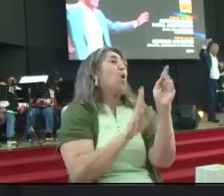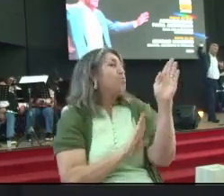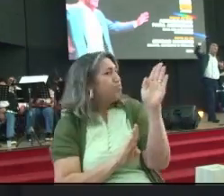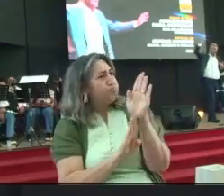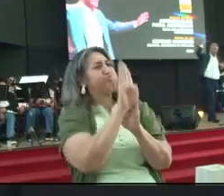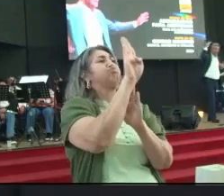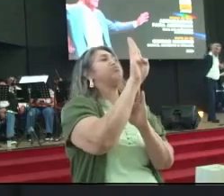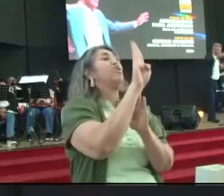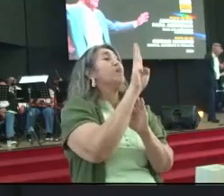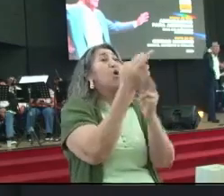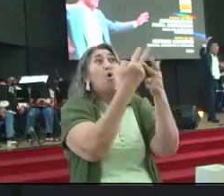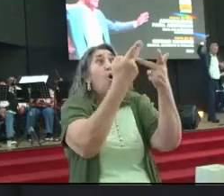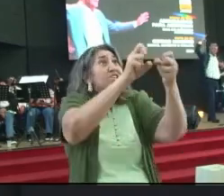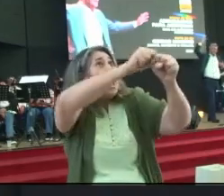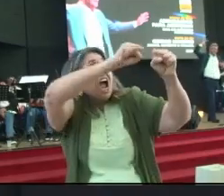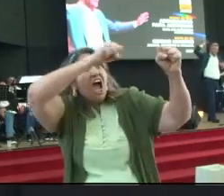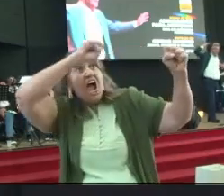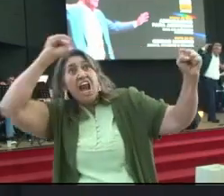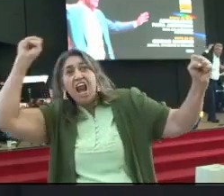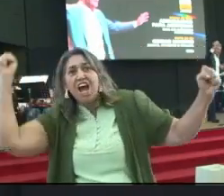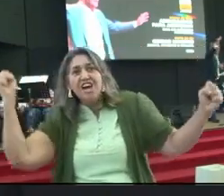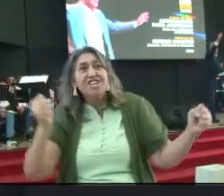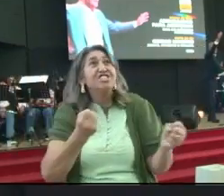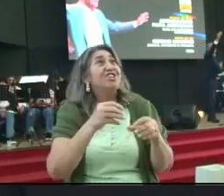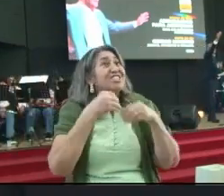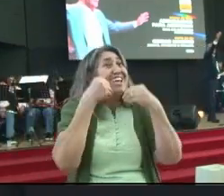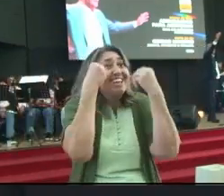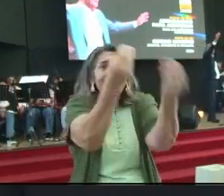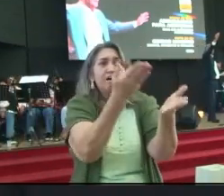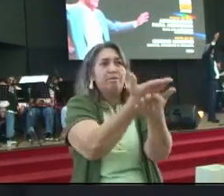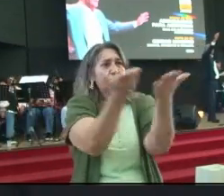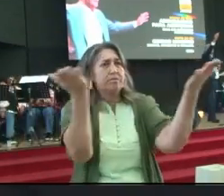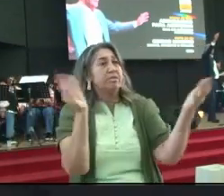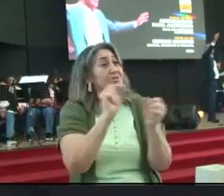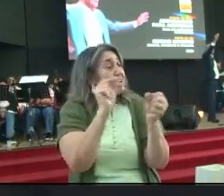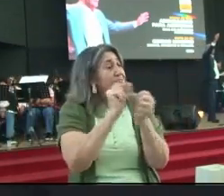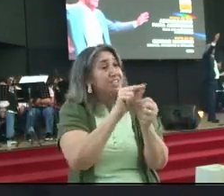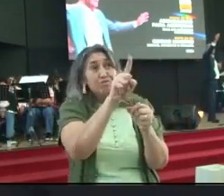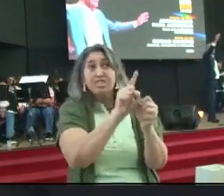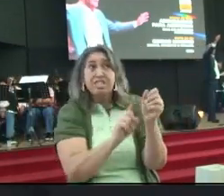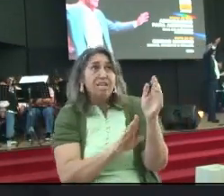igreja para coisas maiores.